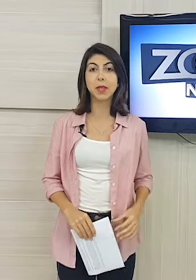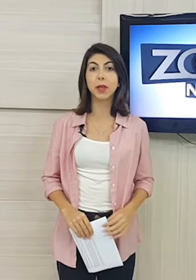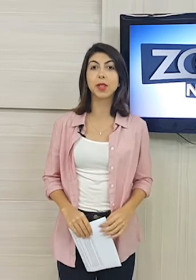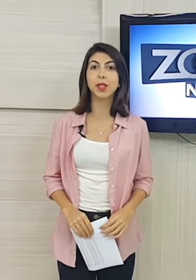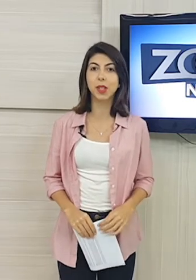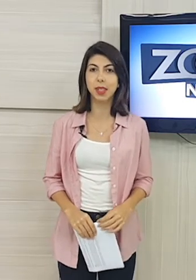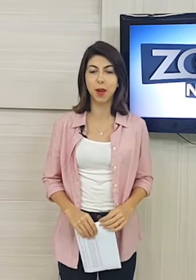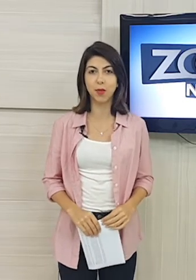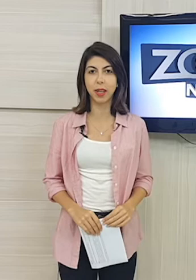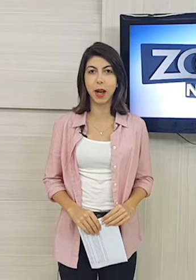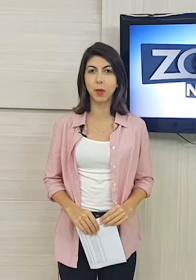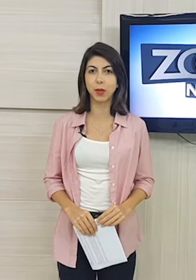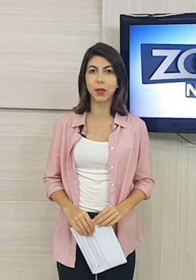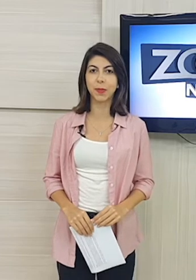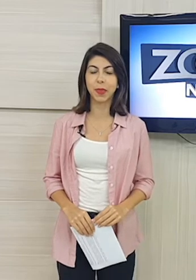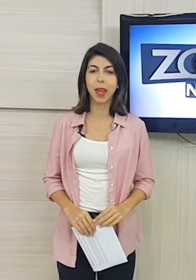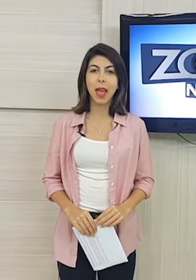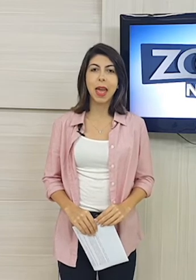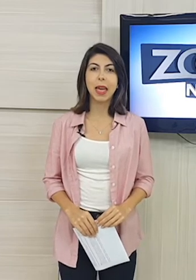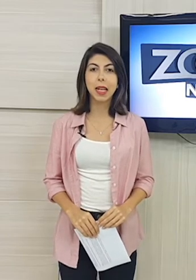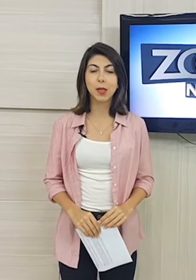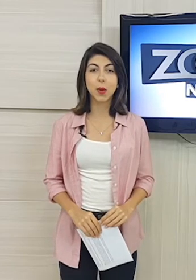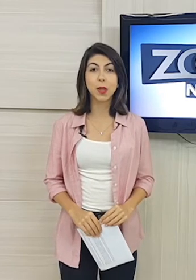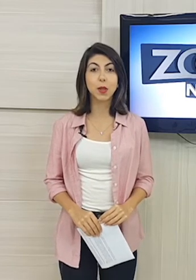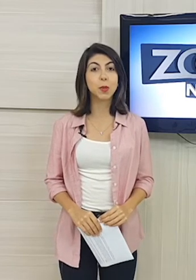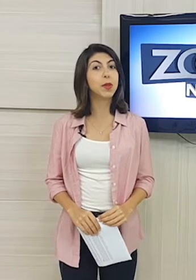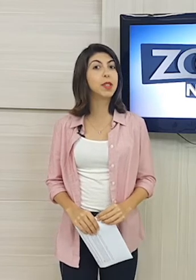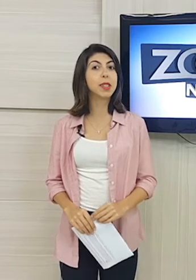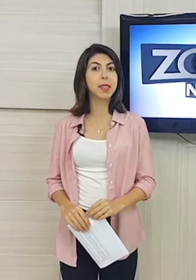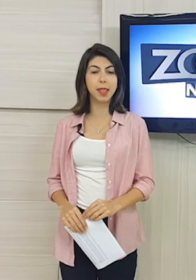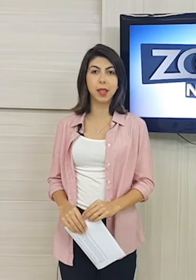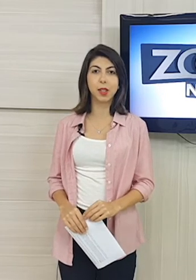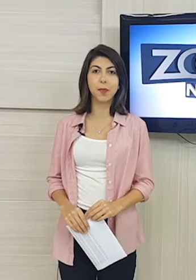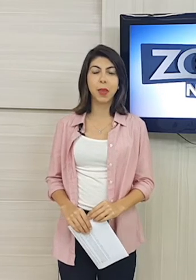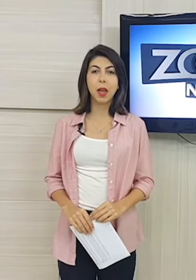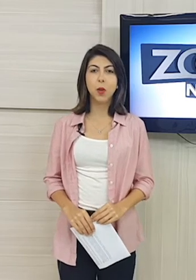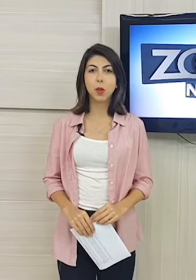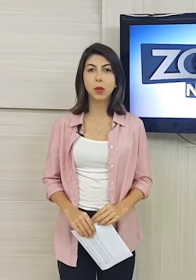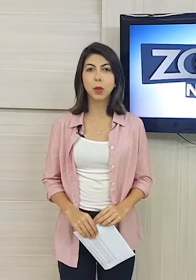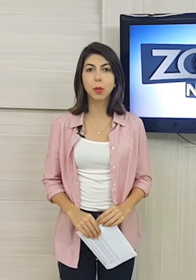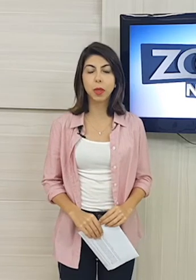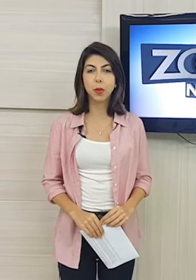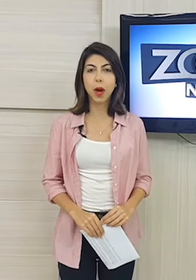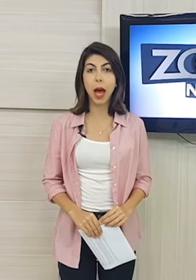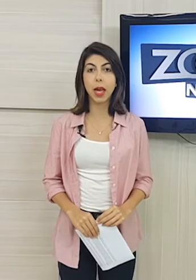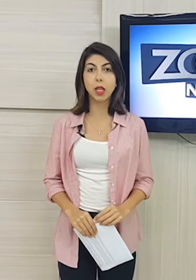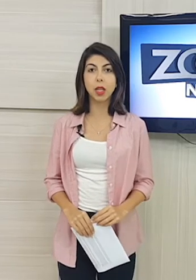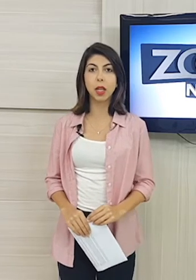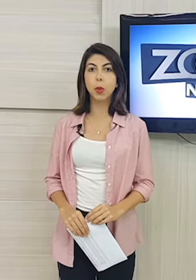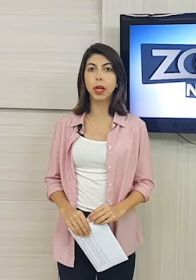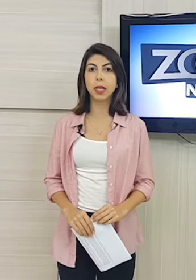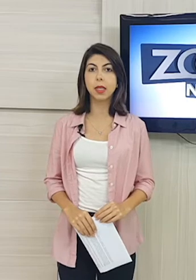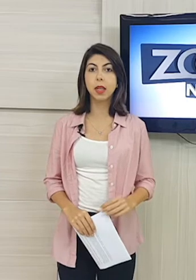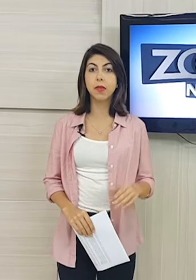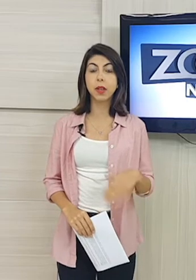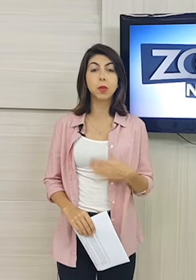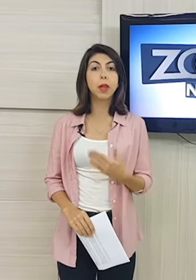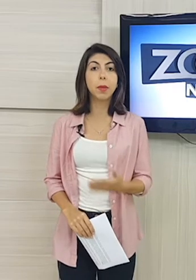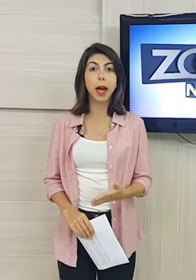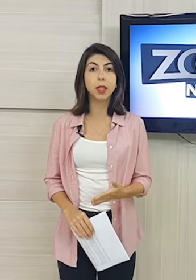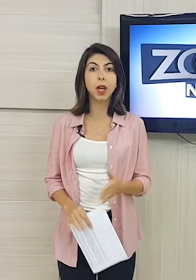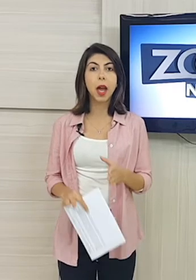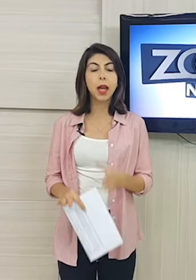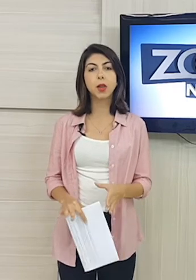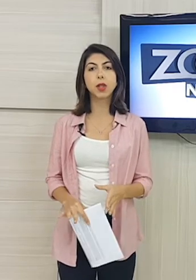e máxima de 19 graus. Eleições 2016. No último domingo, a Rede da Democracia fez